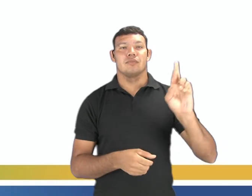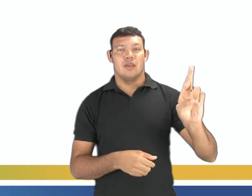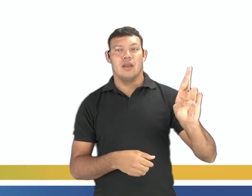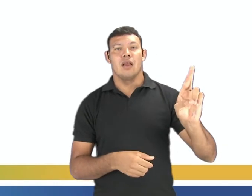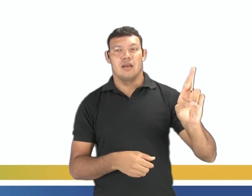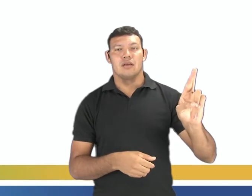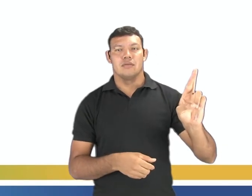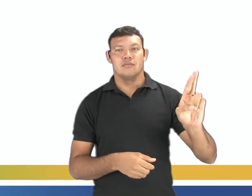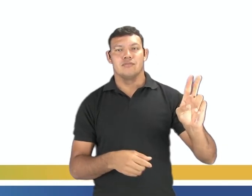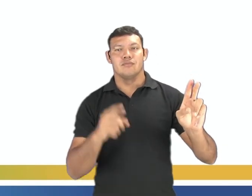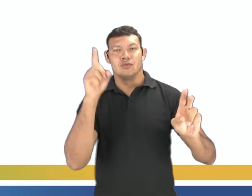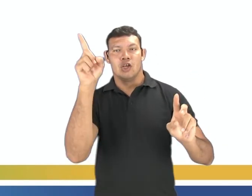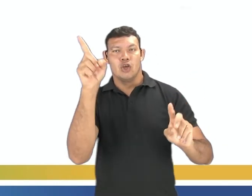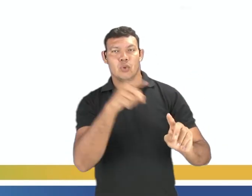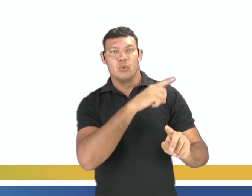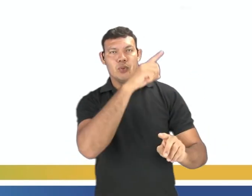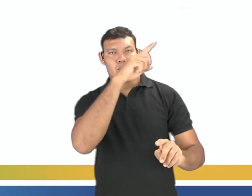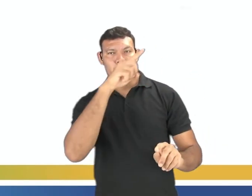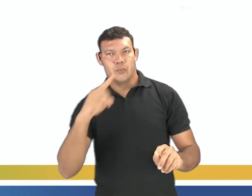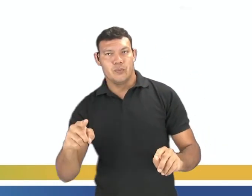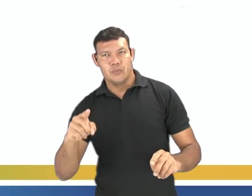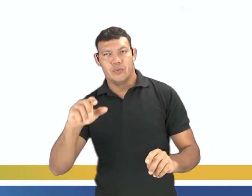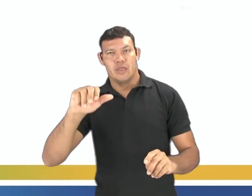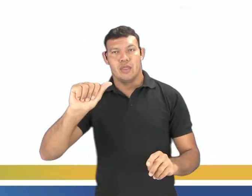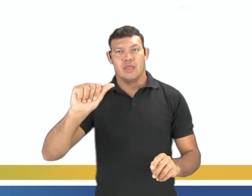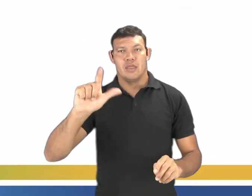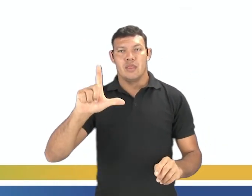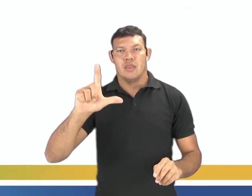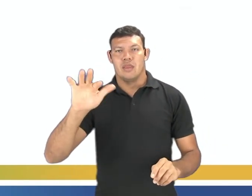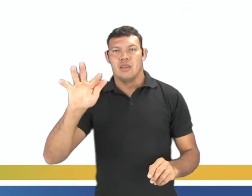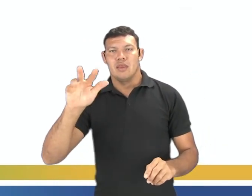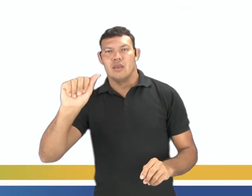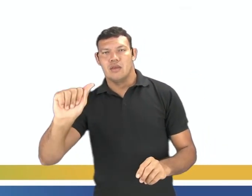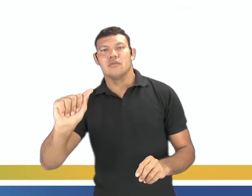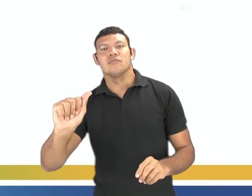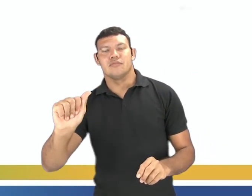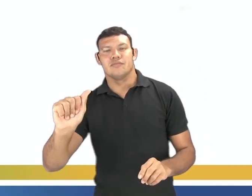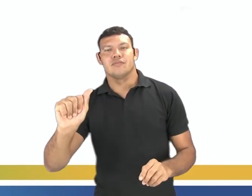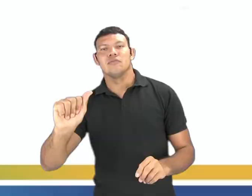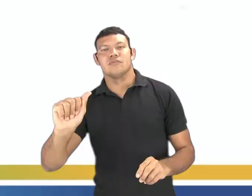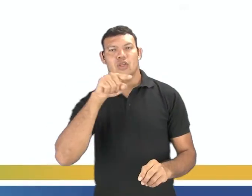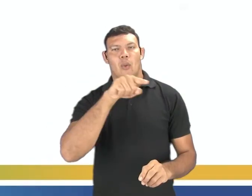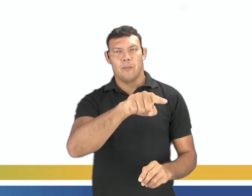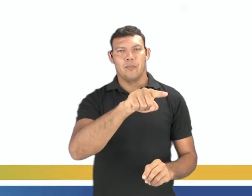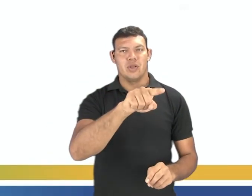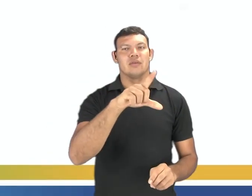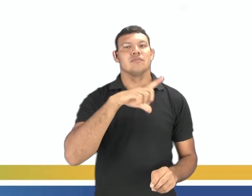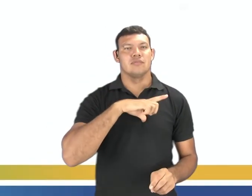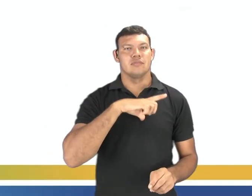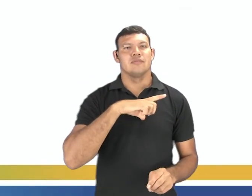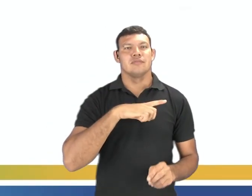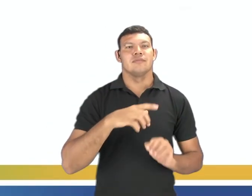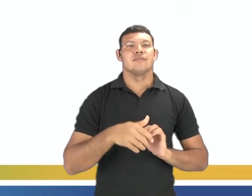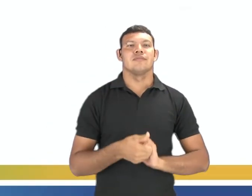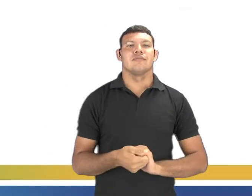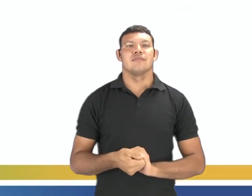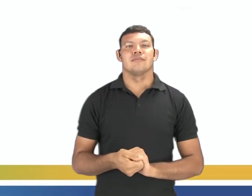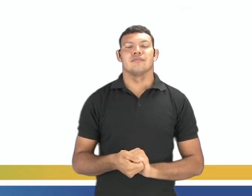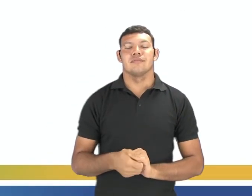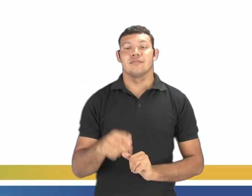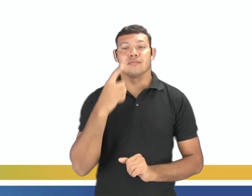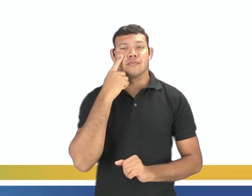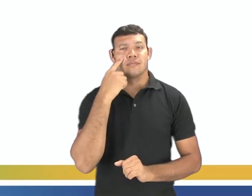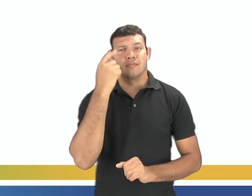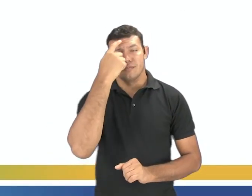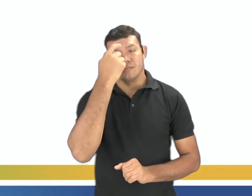plano alfa se r-alpha tem um único ponto em comum então nós indicamos por r versus